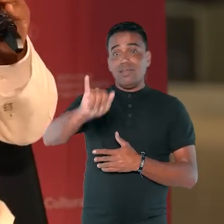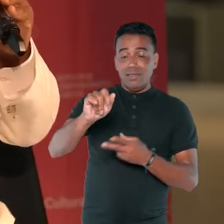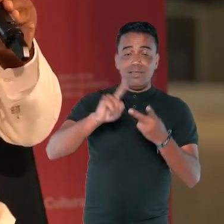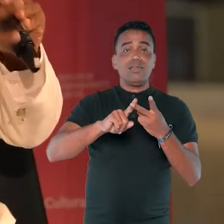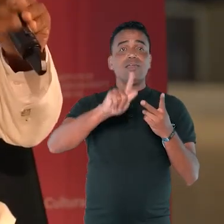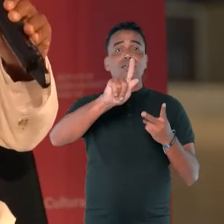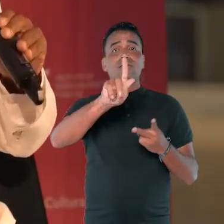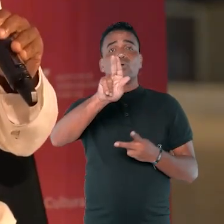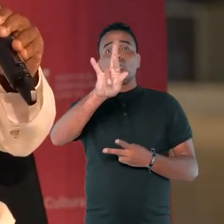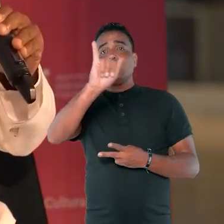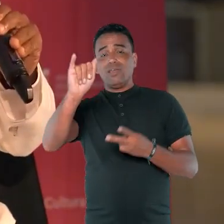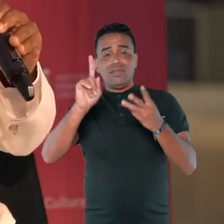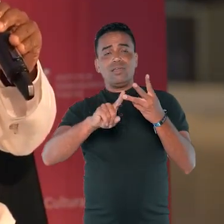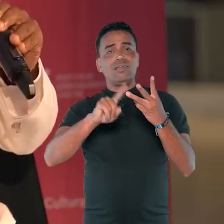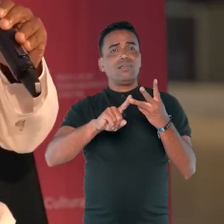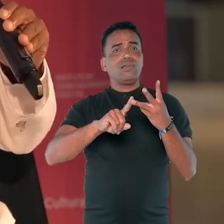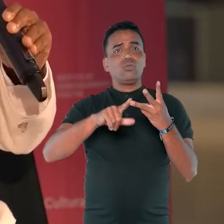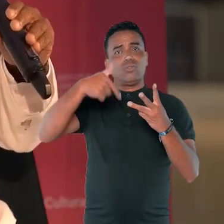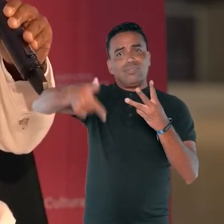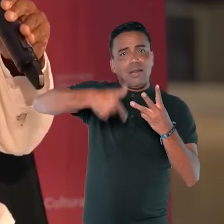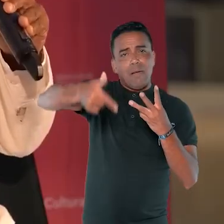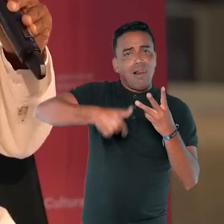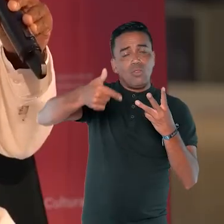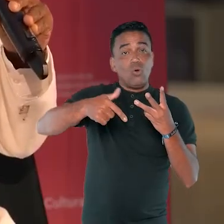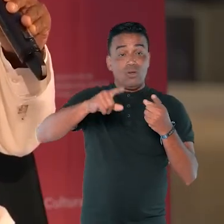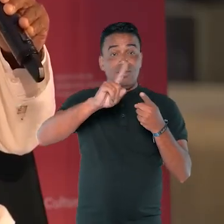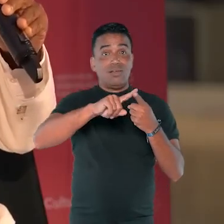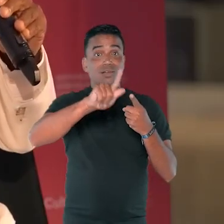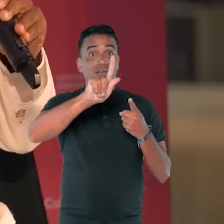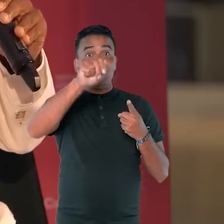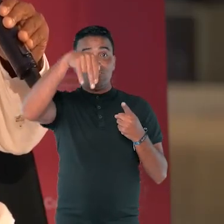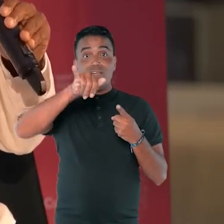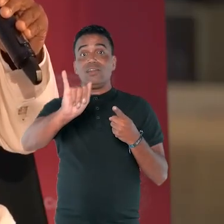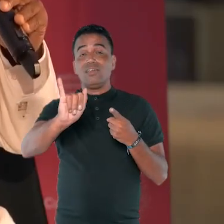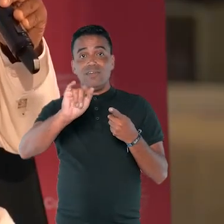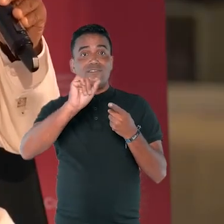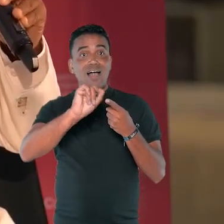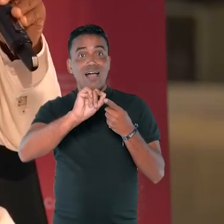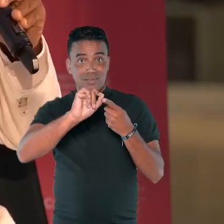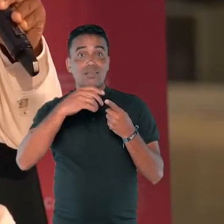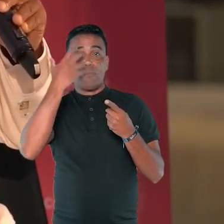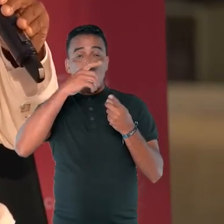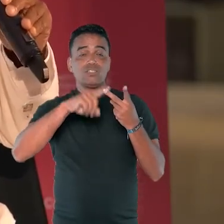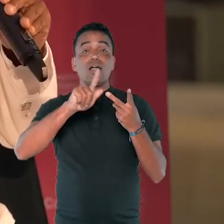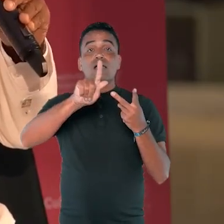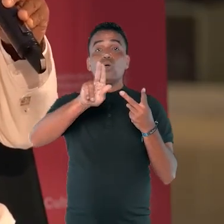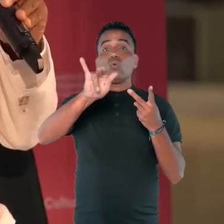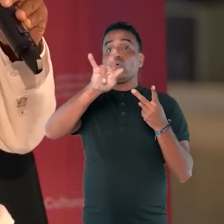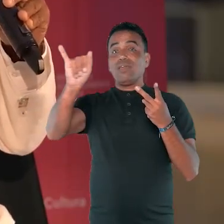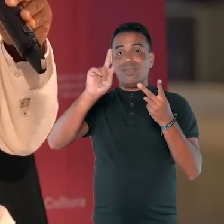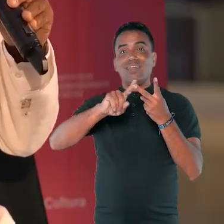tal. E agora, a própria geni estava fazendo sua música, o guri estava fazendo sua música, os